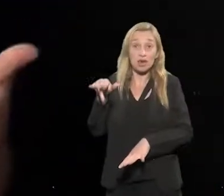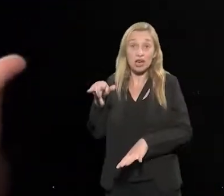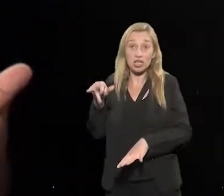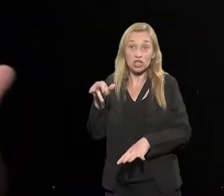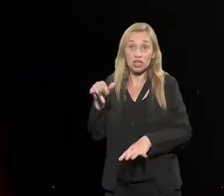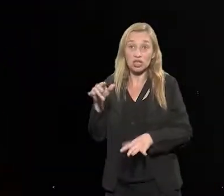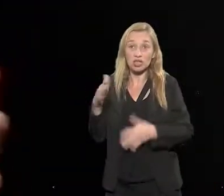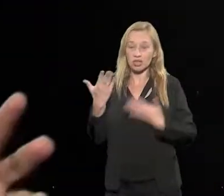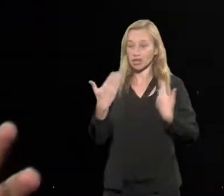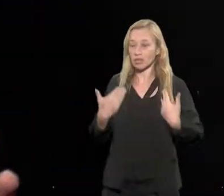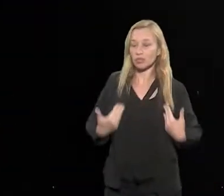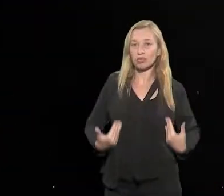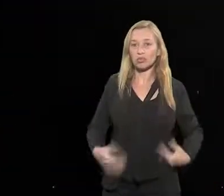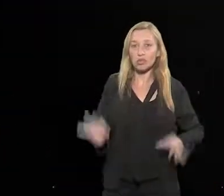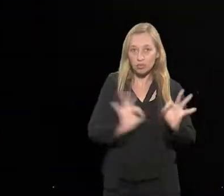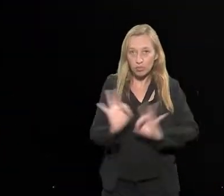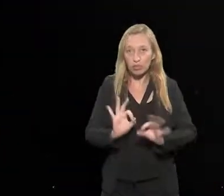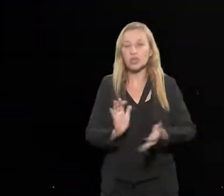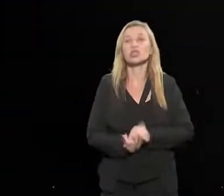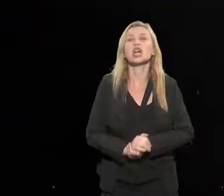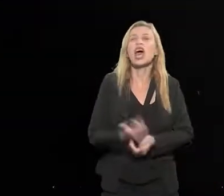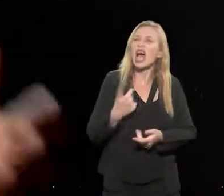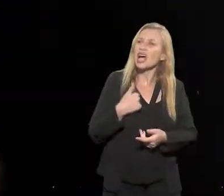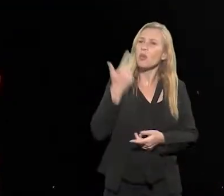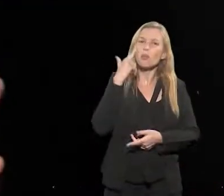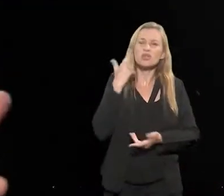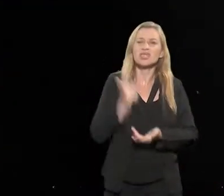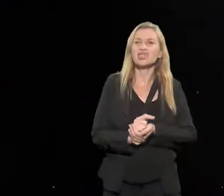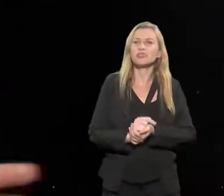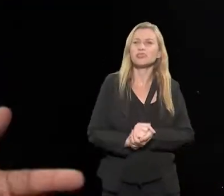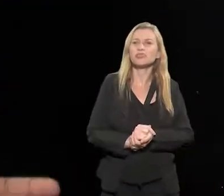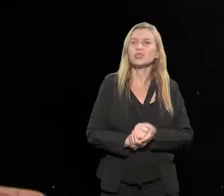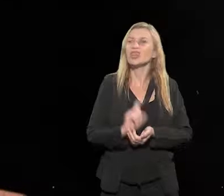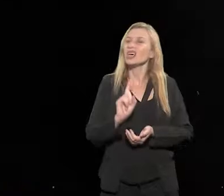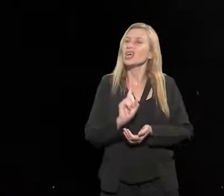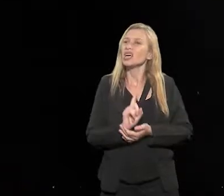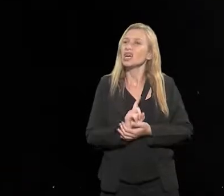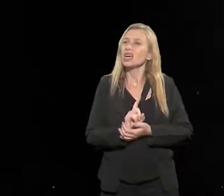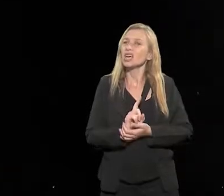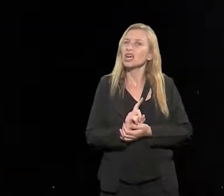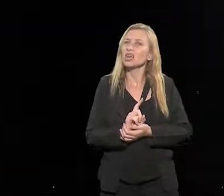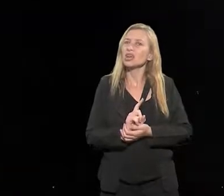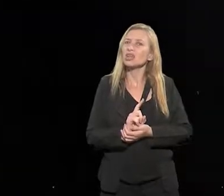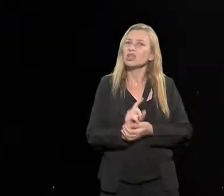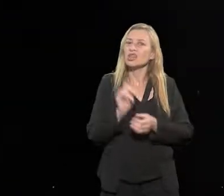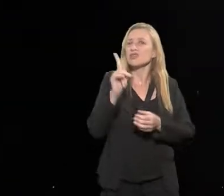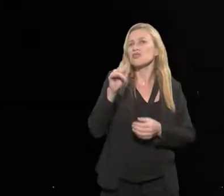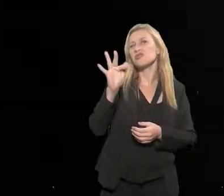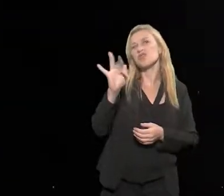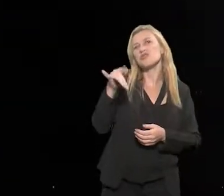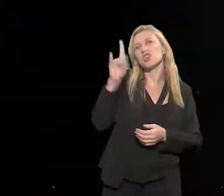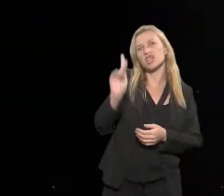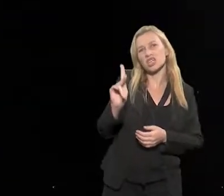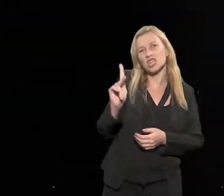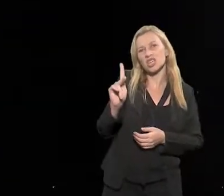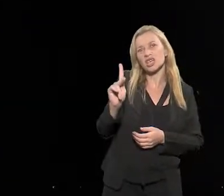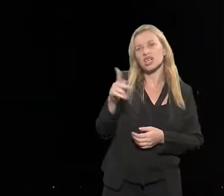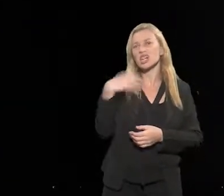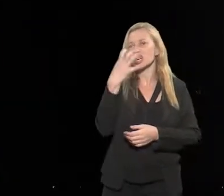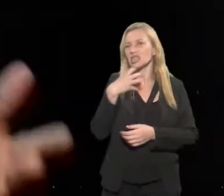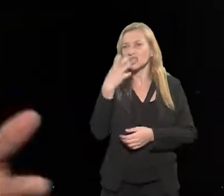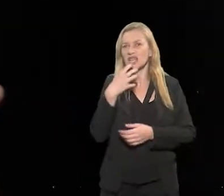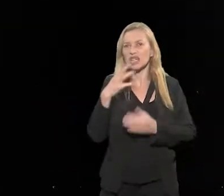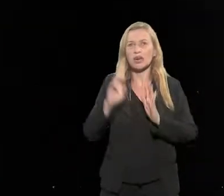se produzindo essa revolução estética. E aí eu propus que não fosse esse o funk que